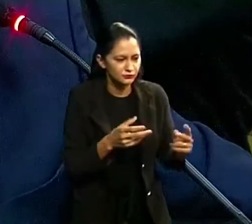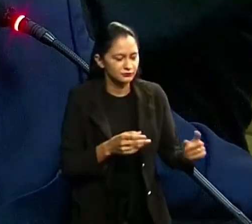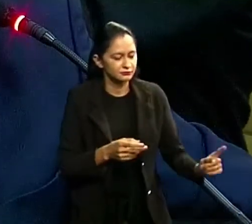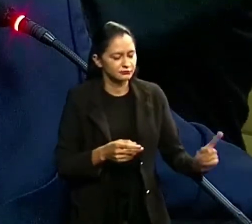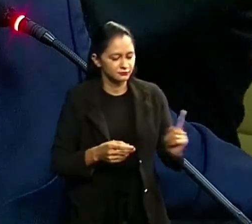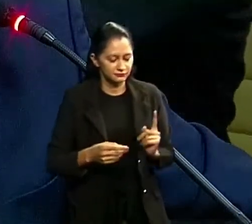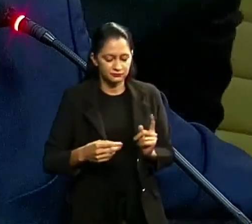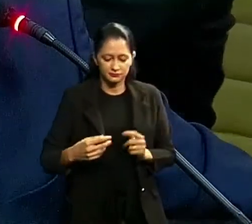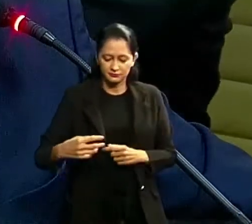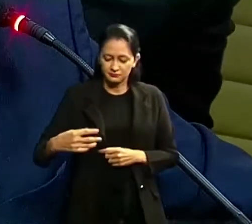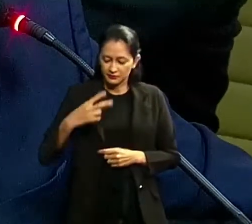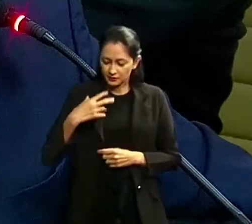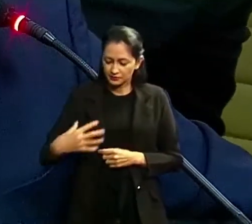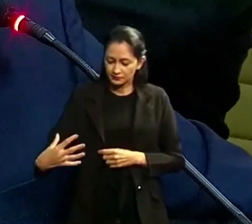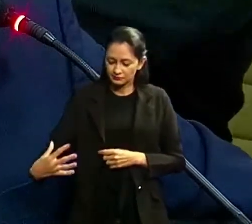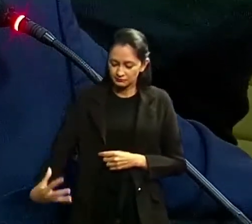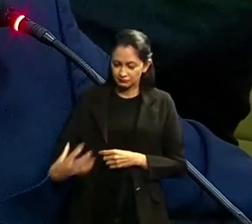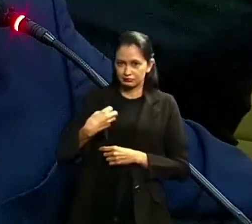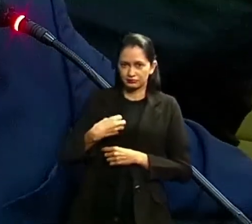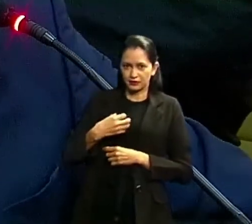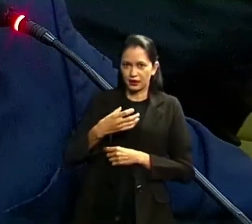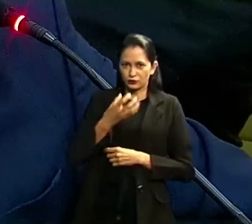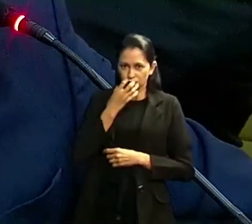saltar em você,